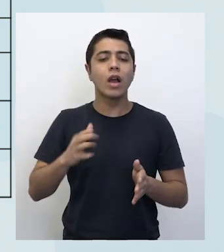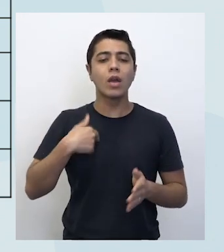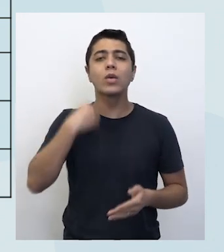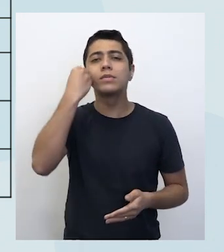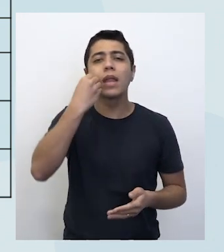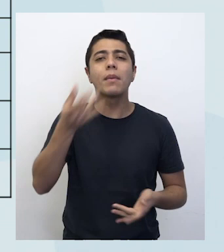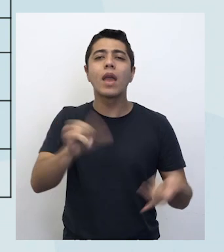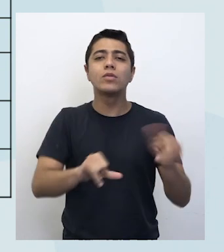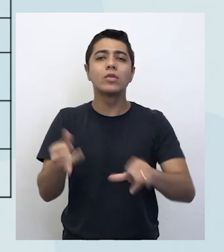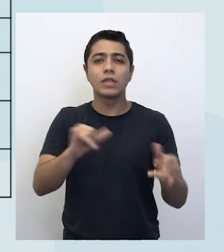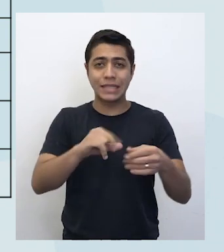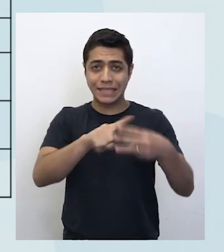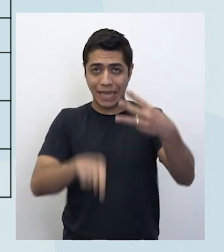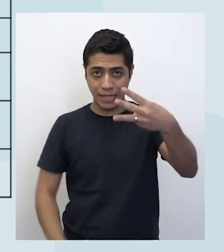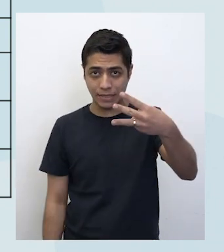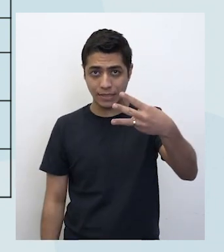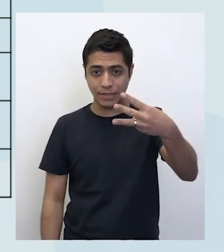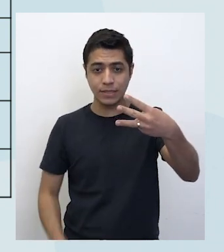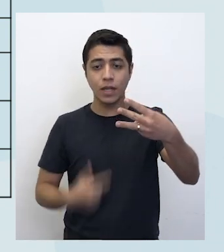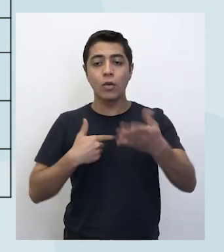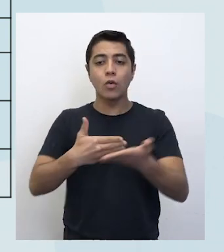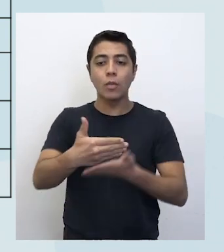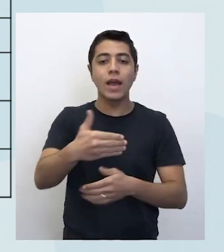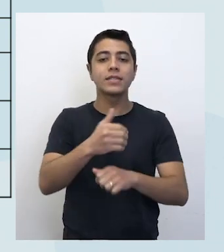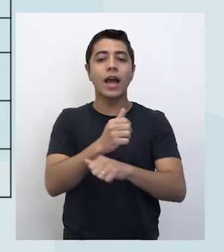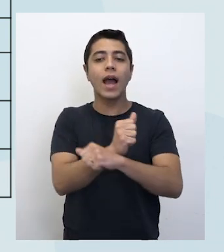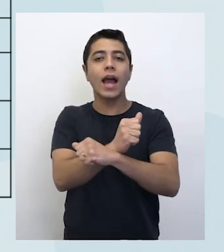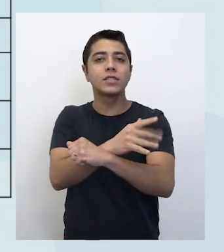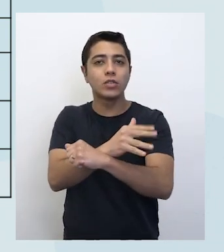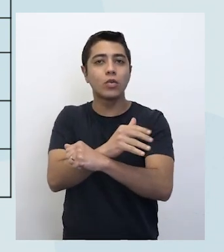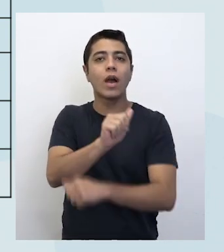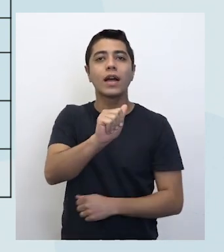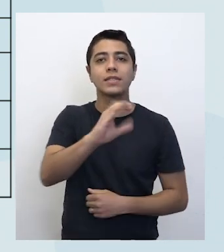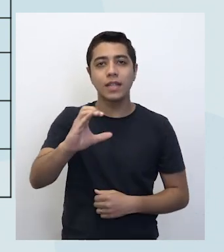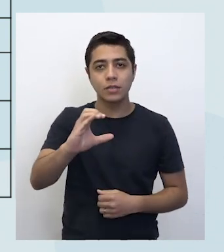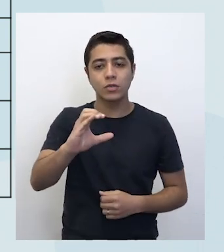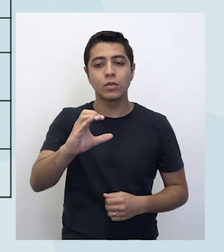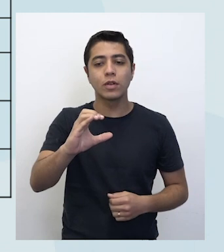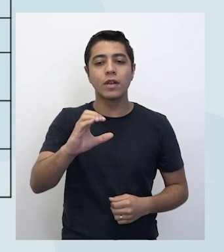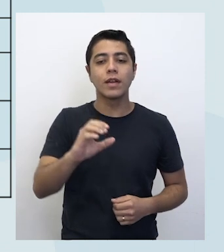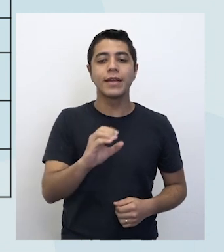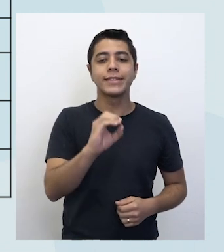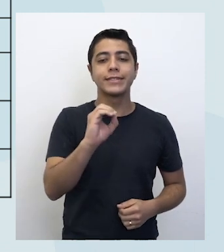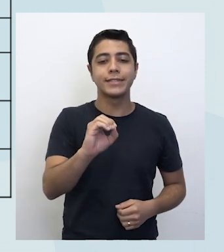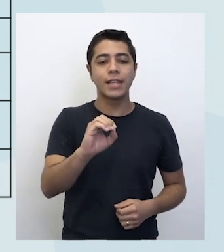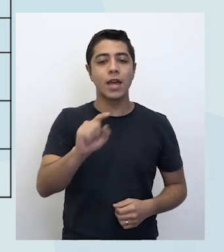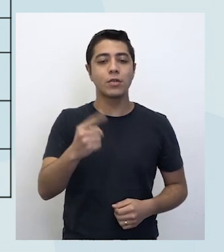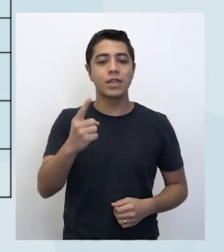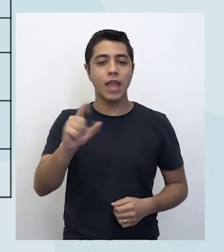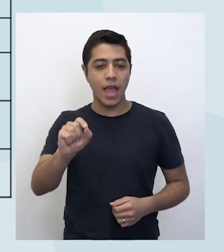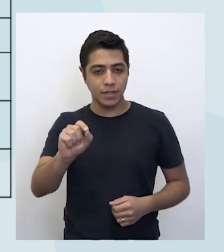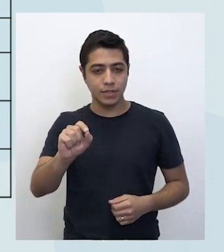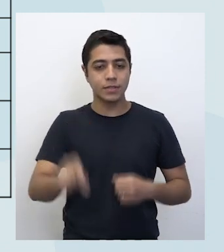eu iniciei com ácido acético a 0,10, no primeiro experimento. No segundo, eu iniciei